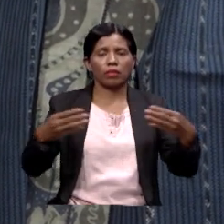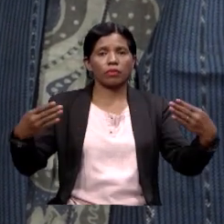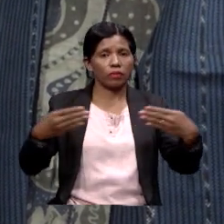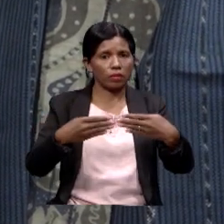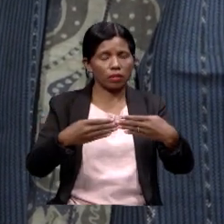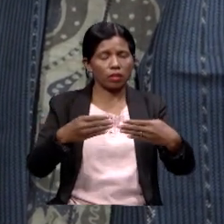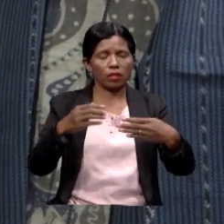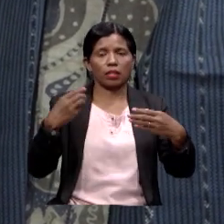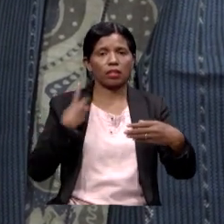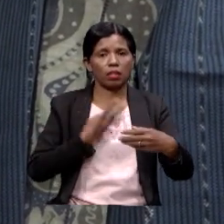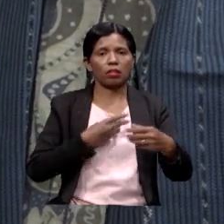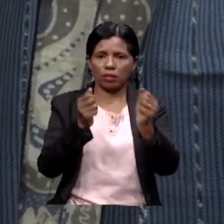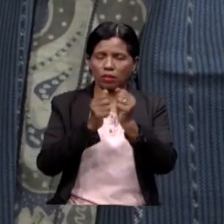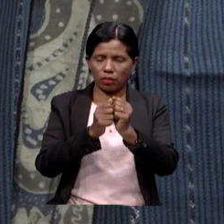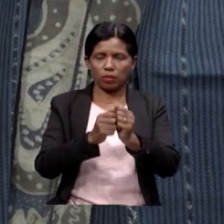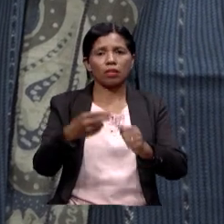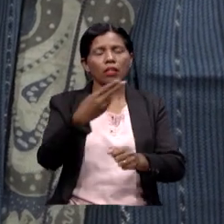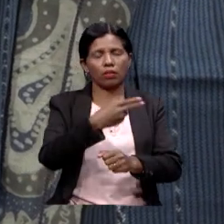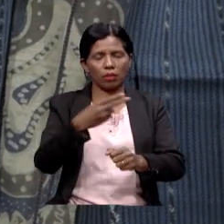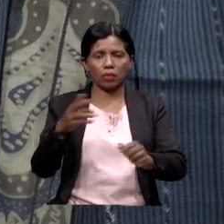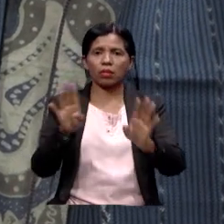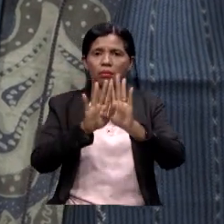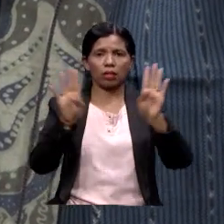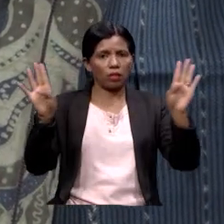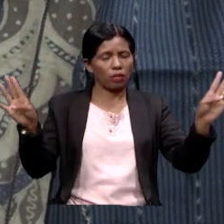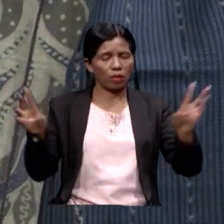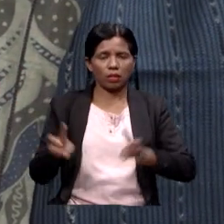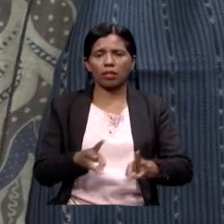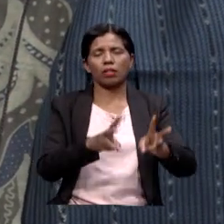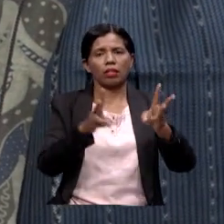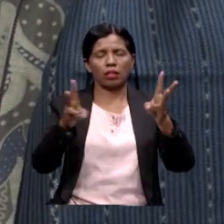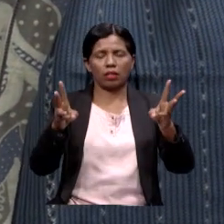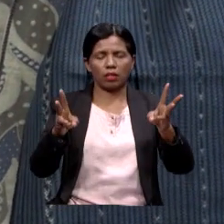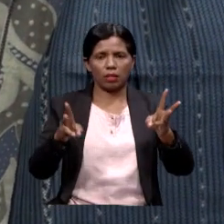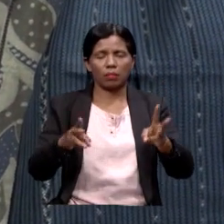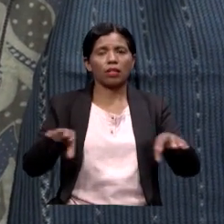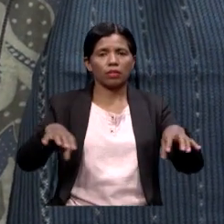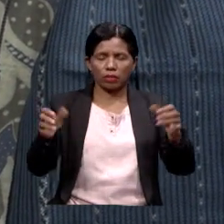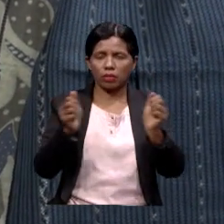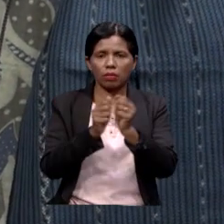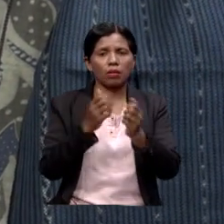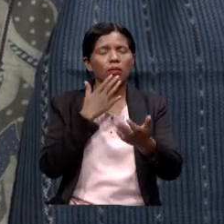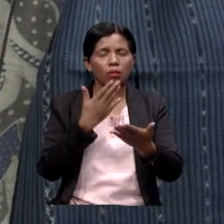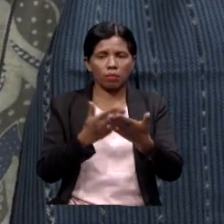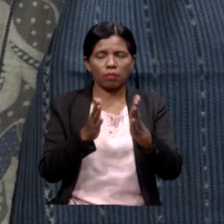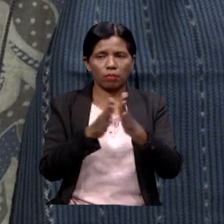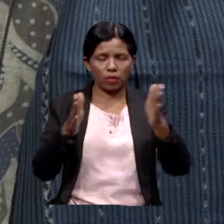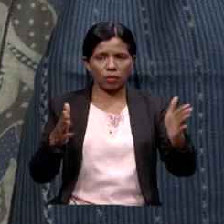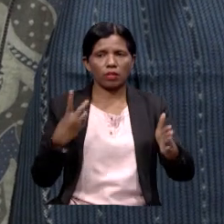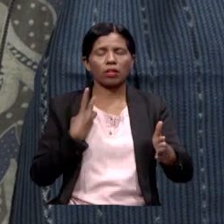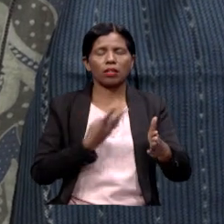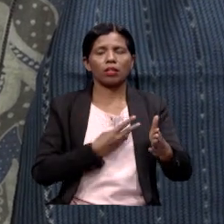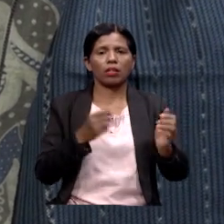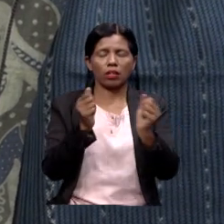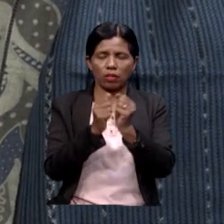ita ho Indonesia atu nere bele loke dalang luan liutan ba cooperação na beca bot liu entre ita